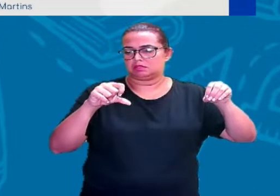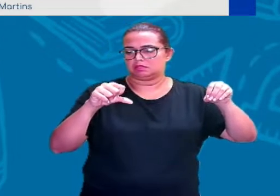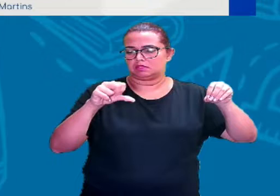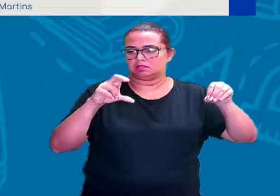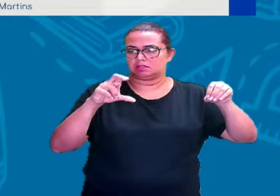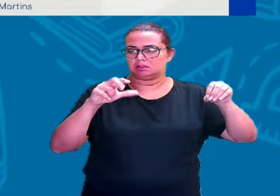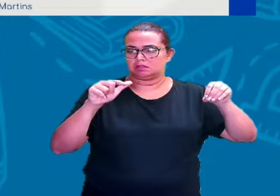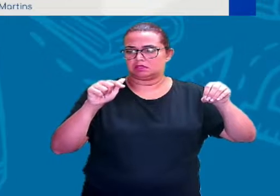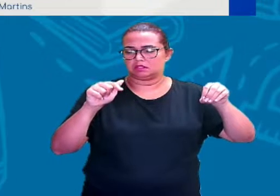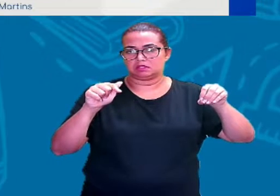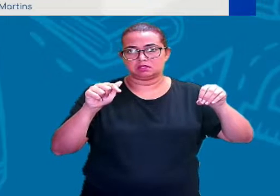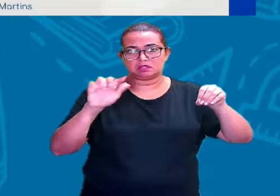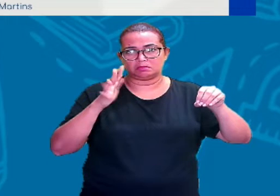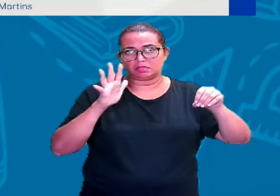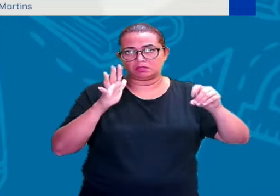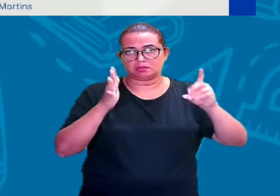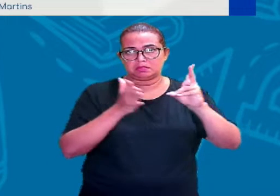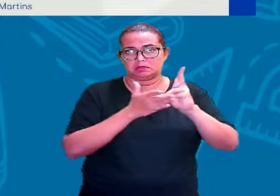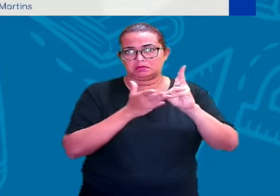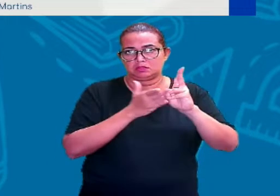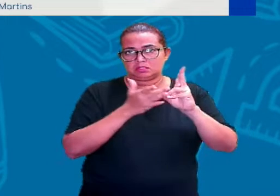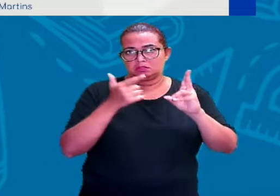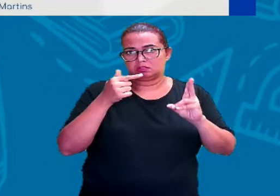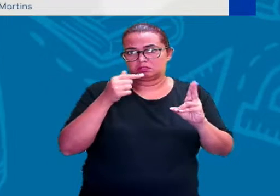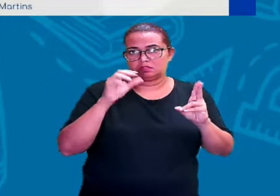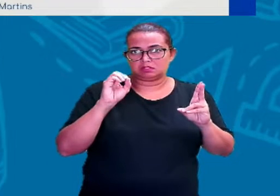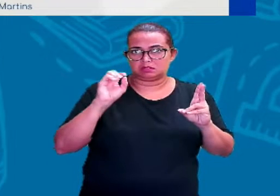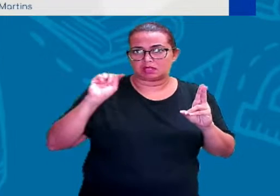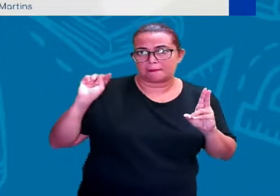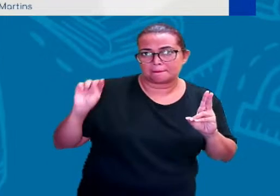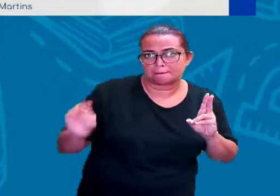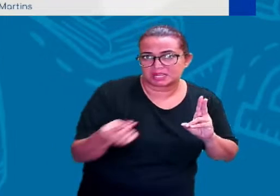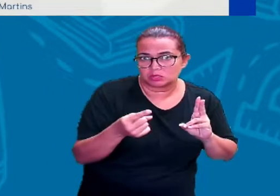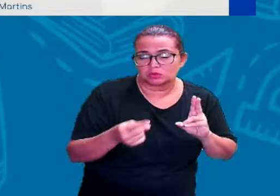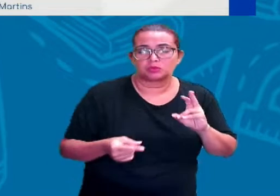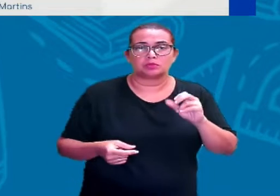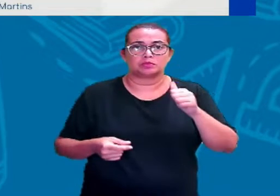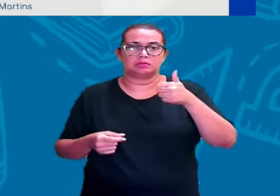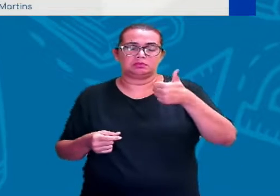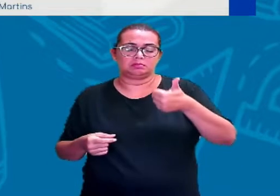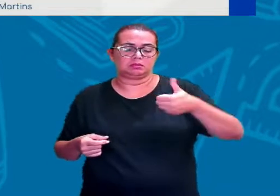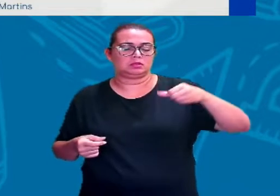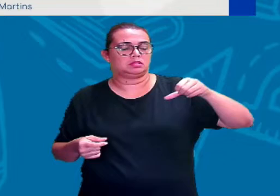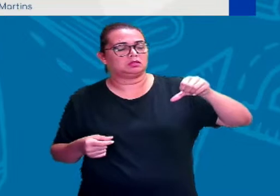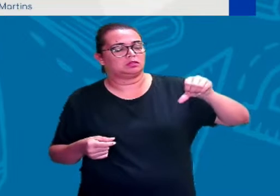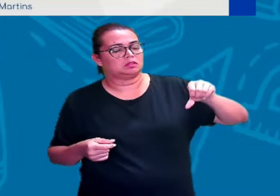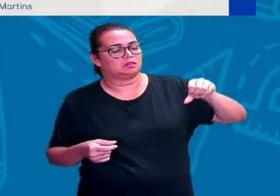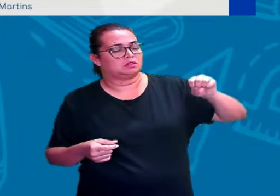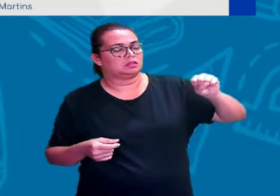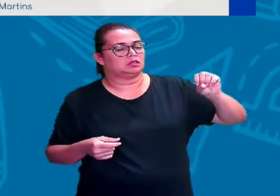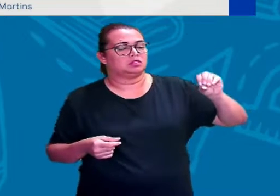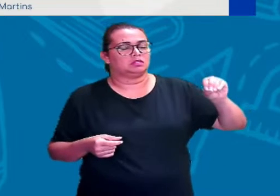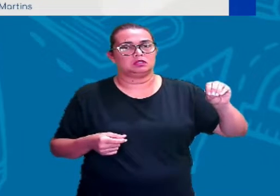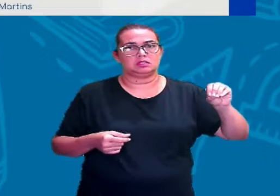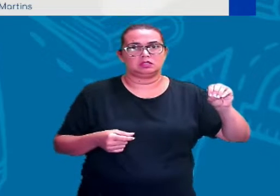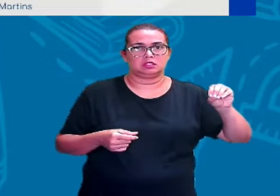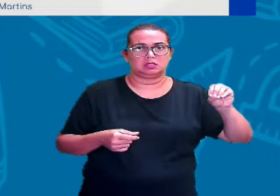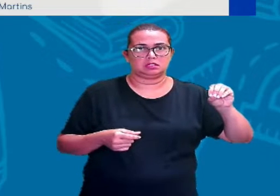número, né, de indígenas. E aí, em 1980, de 70 mil foi